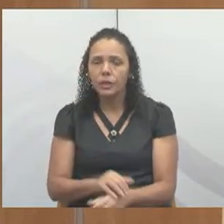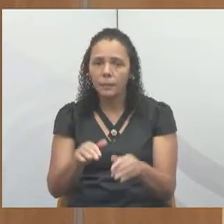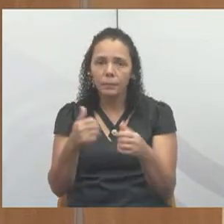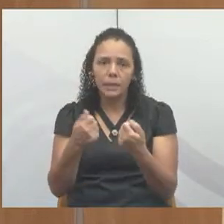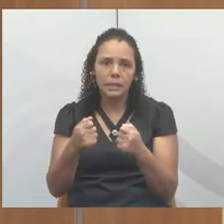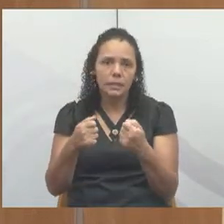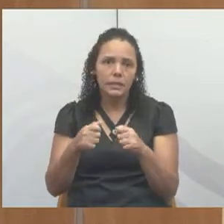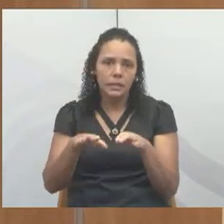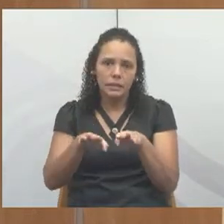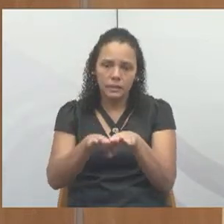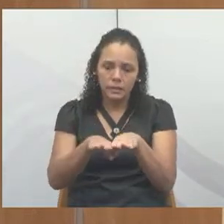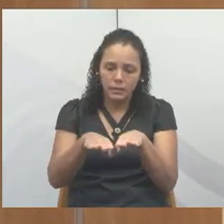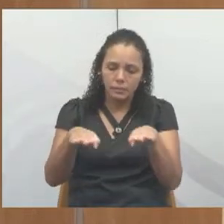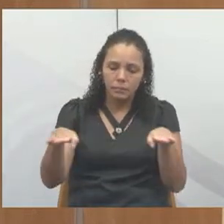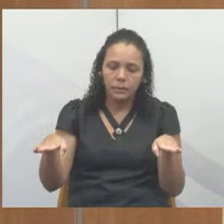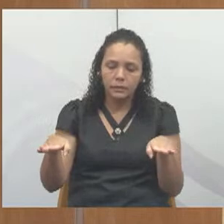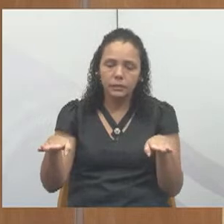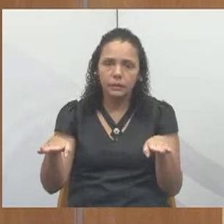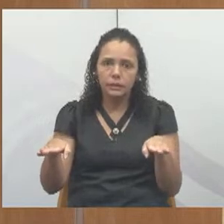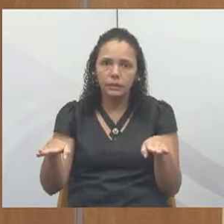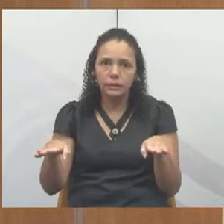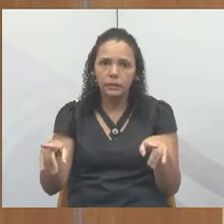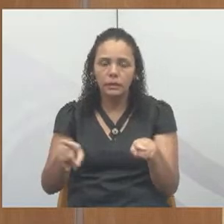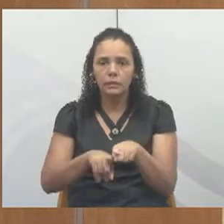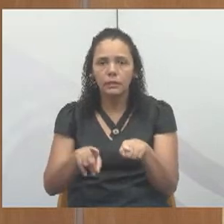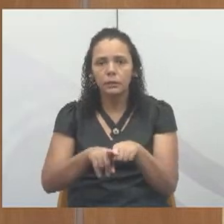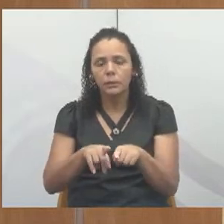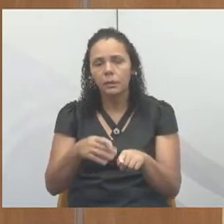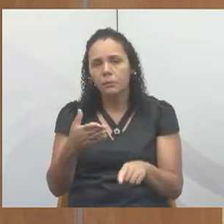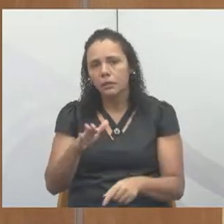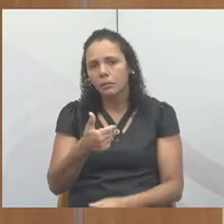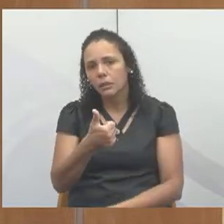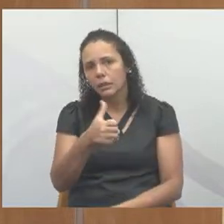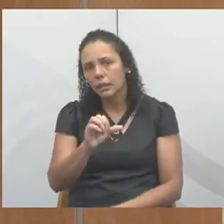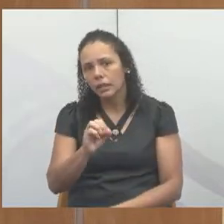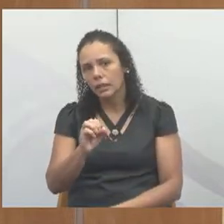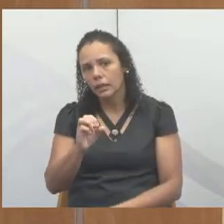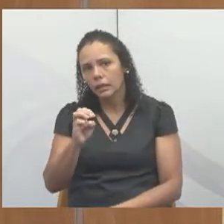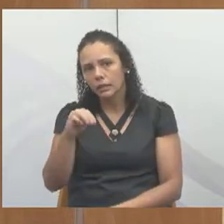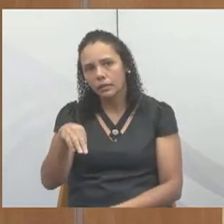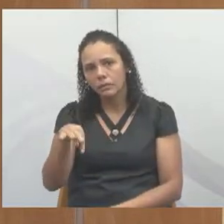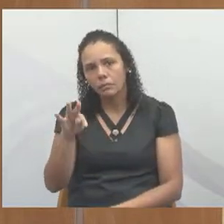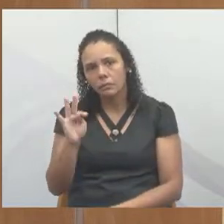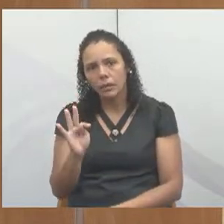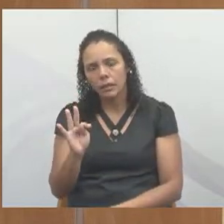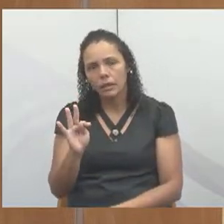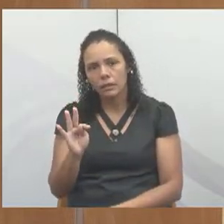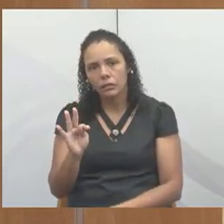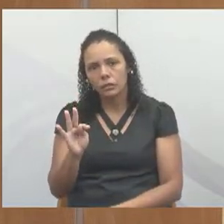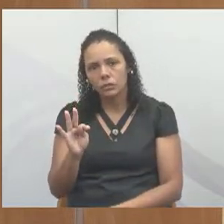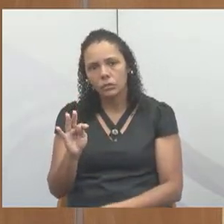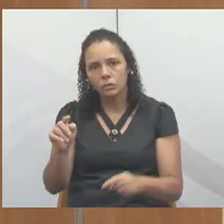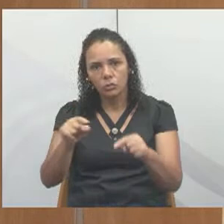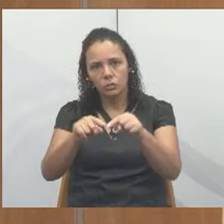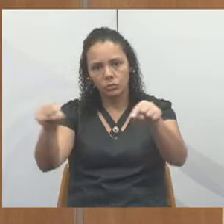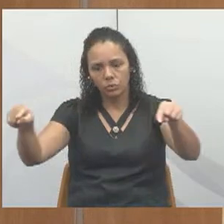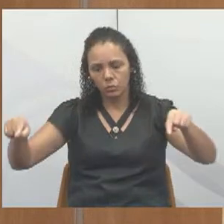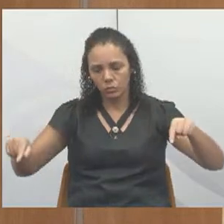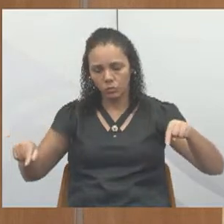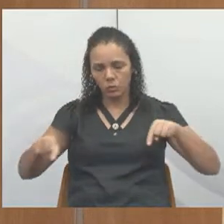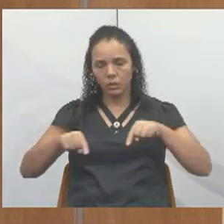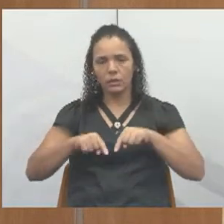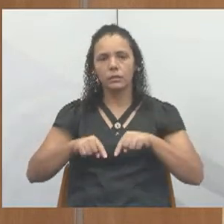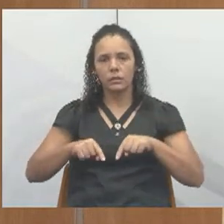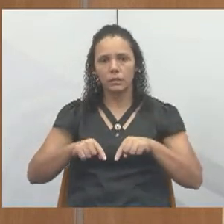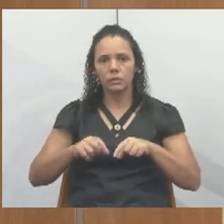plana e também em torno de 10 mil metros quadrados para poder caber um campus nas dimensões adequadas.